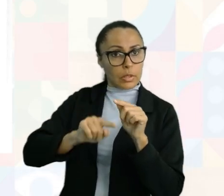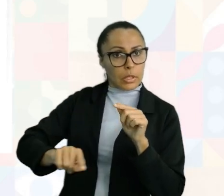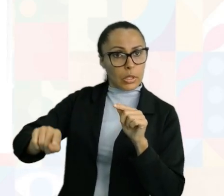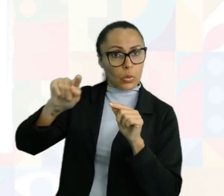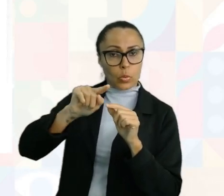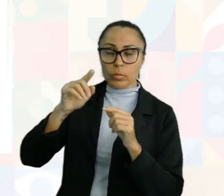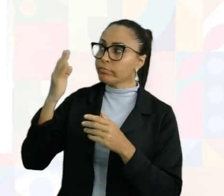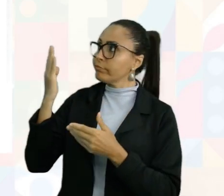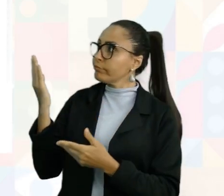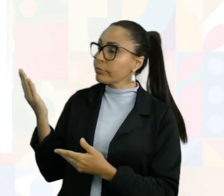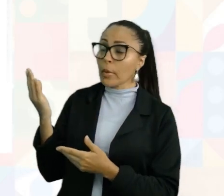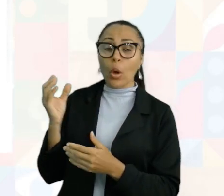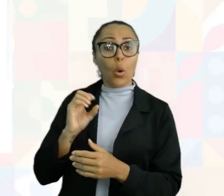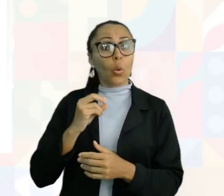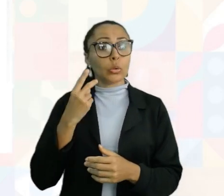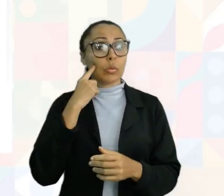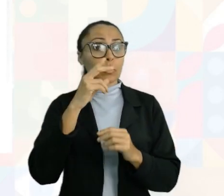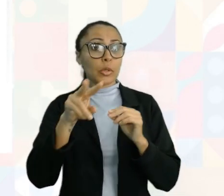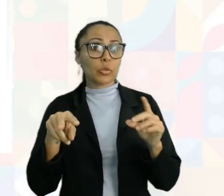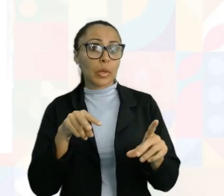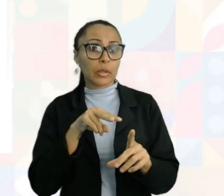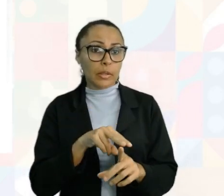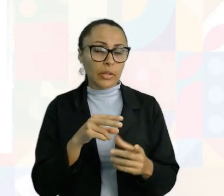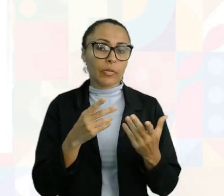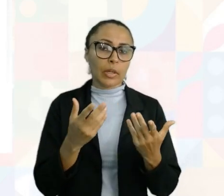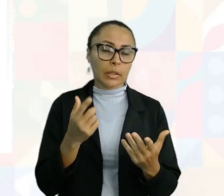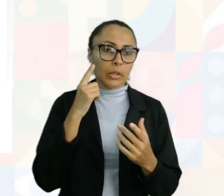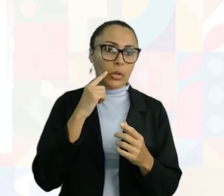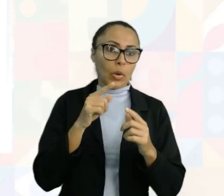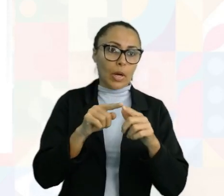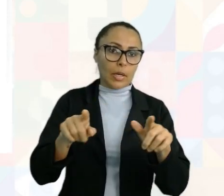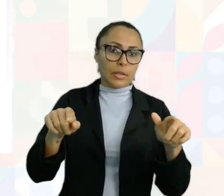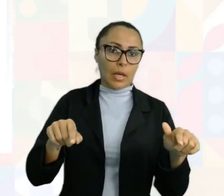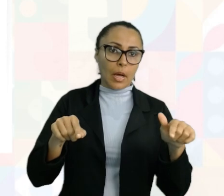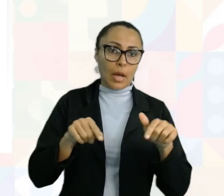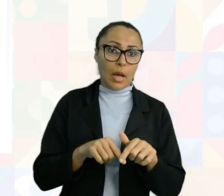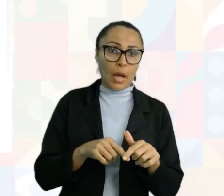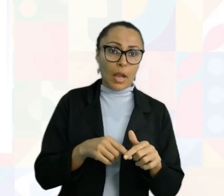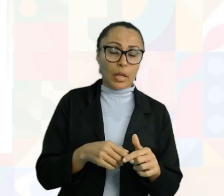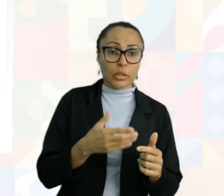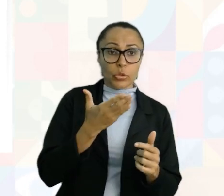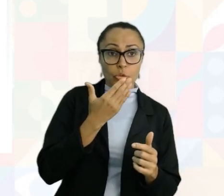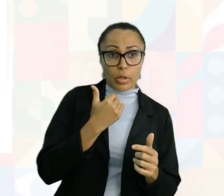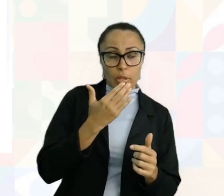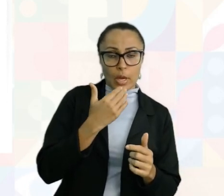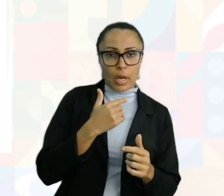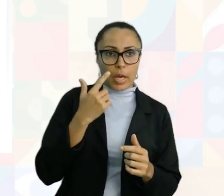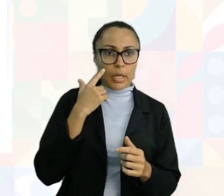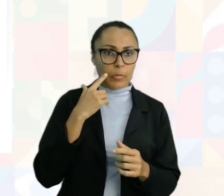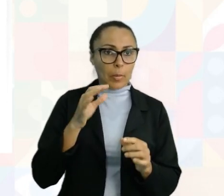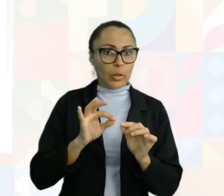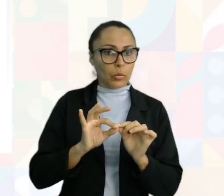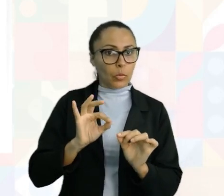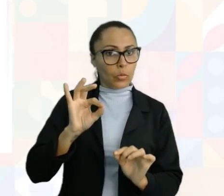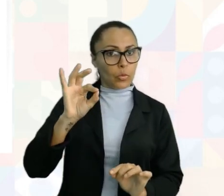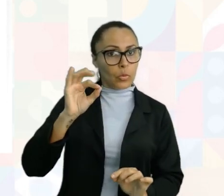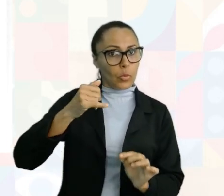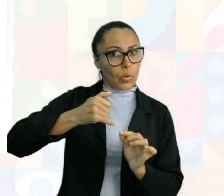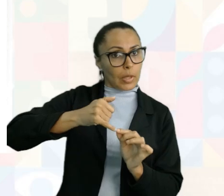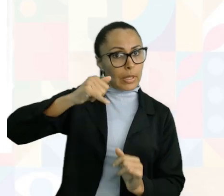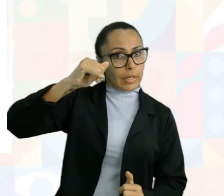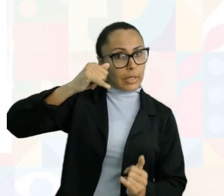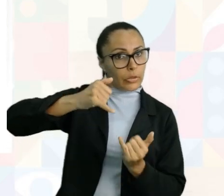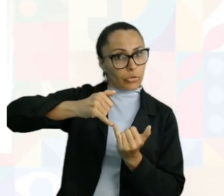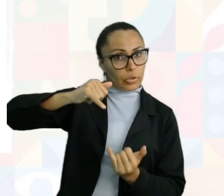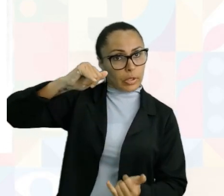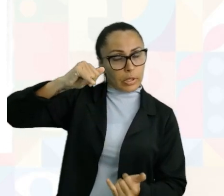ou então uma perspectiva, né, de uma sala de jantar que é formada basicamente por linhas, né? Então a gente